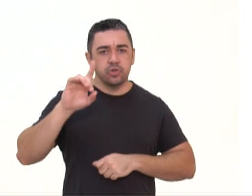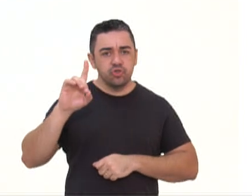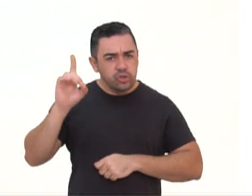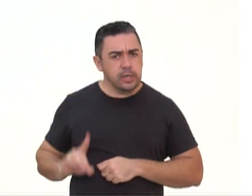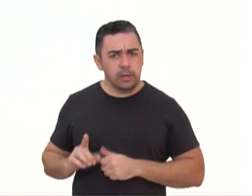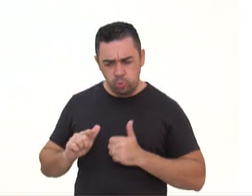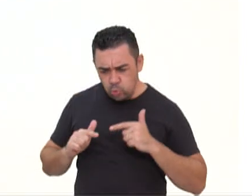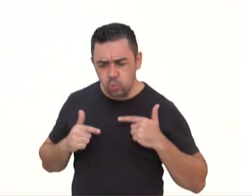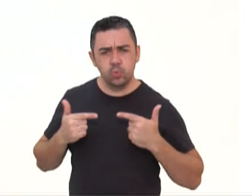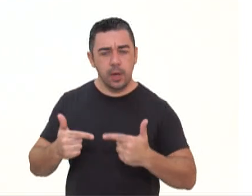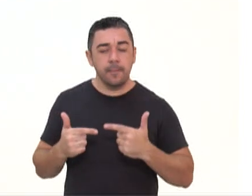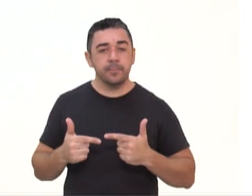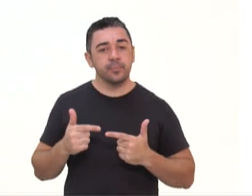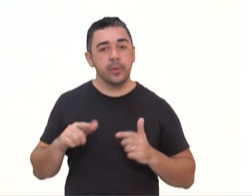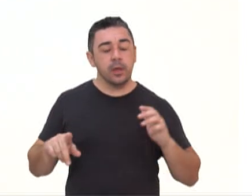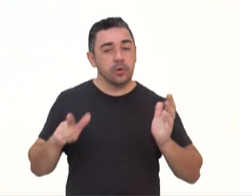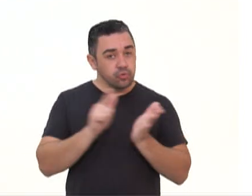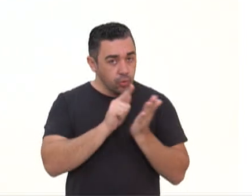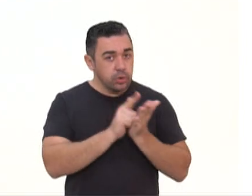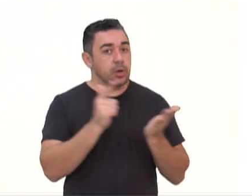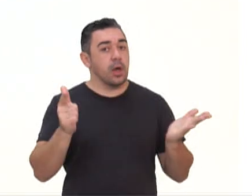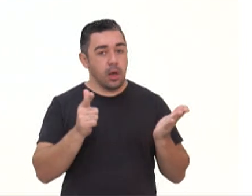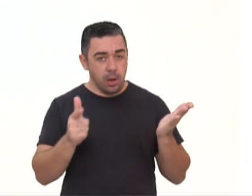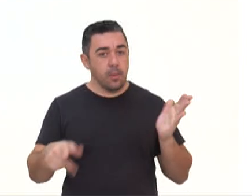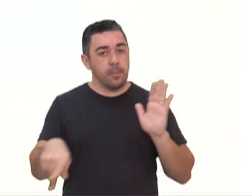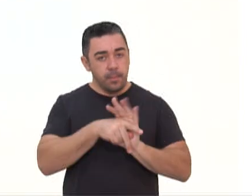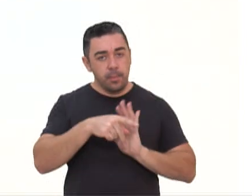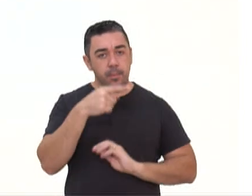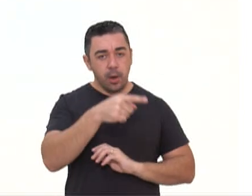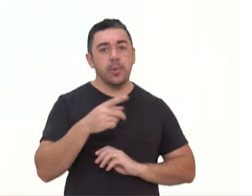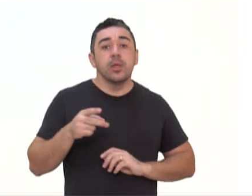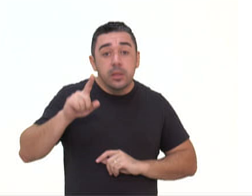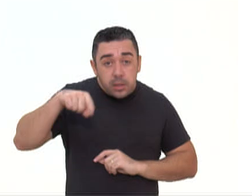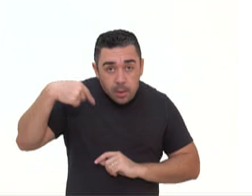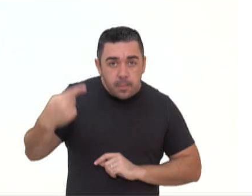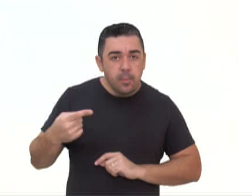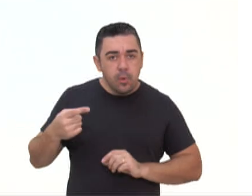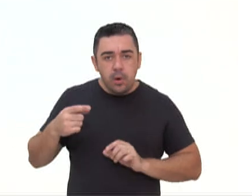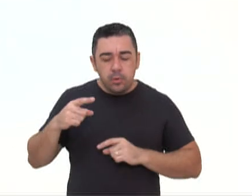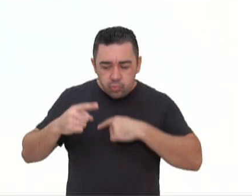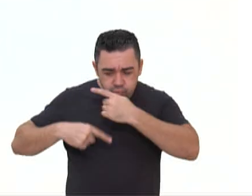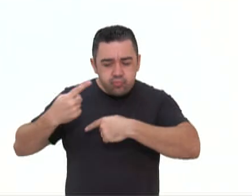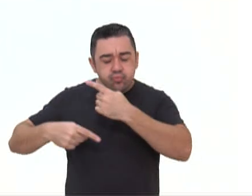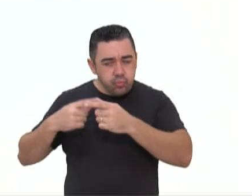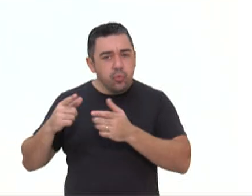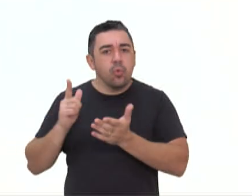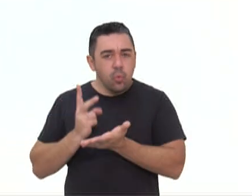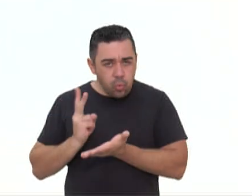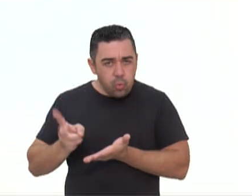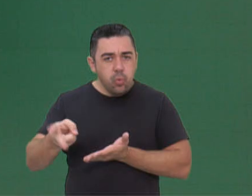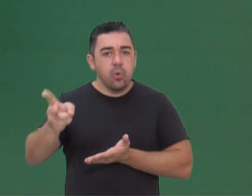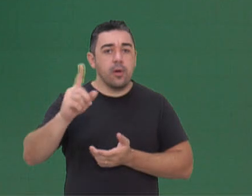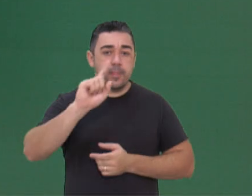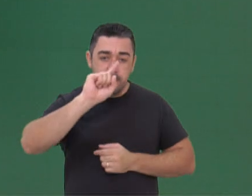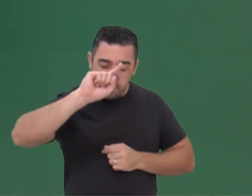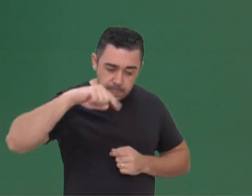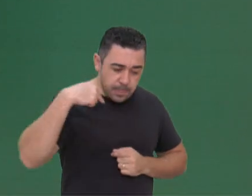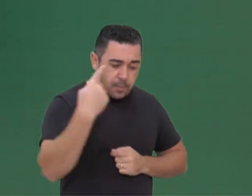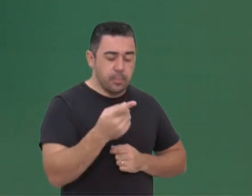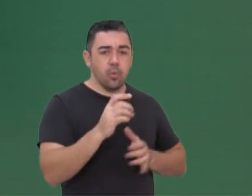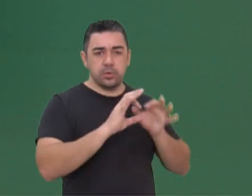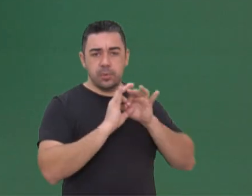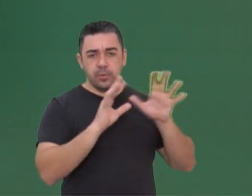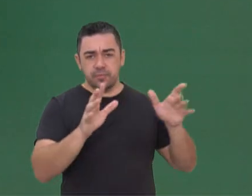jornais próprios. E isso continuou após o fim da escravidão. Então, mesmo antes da abolição, além de